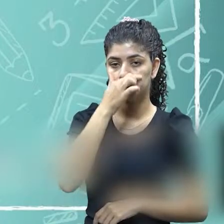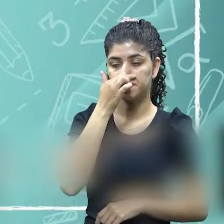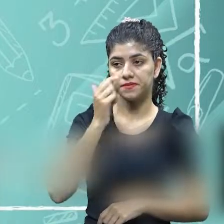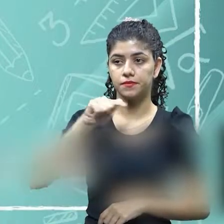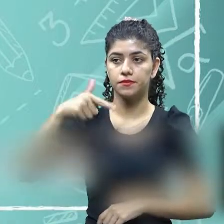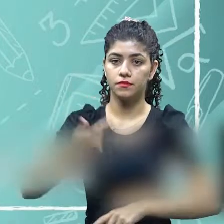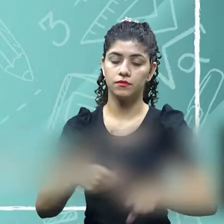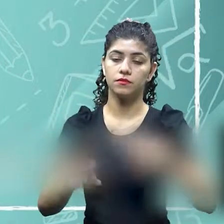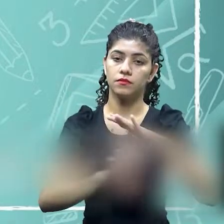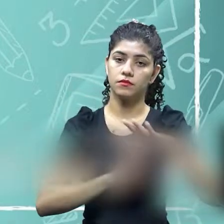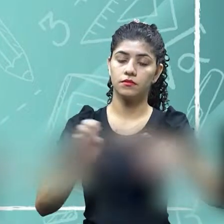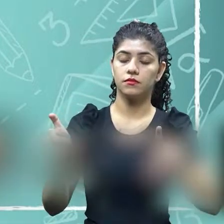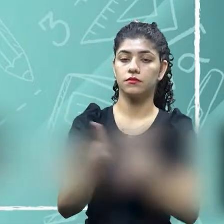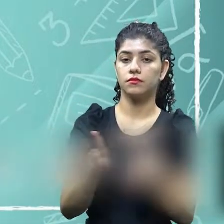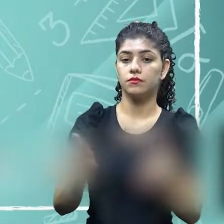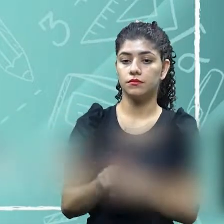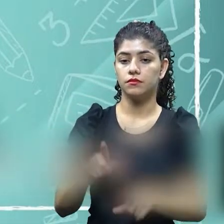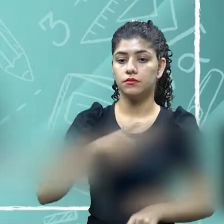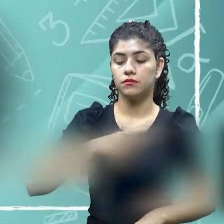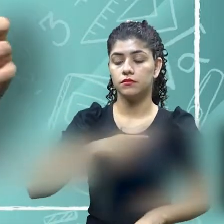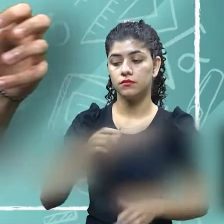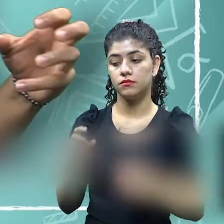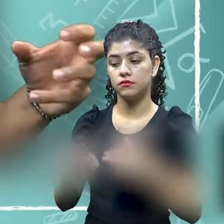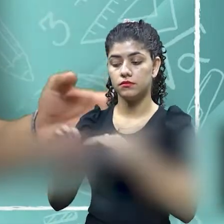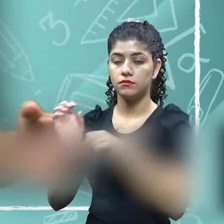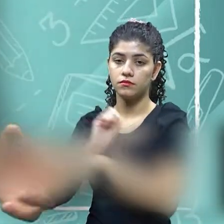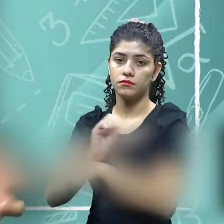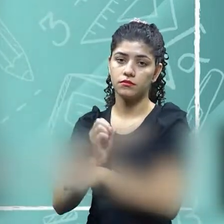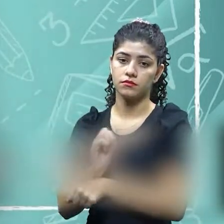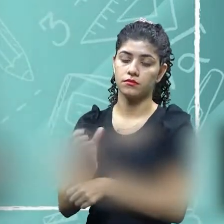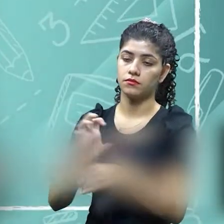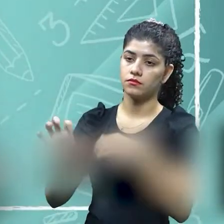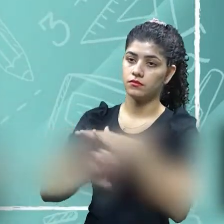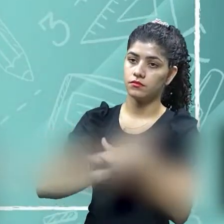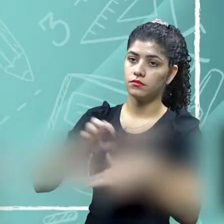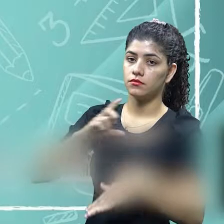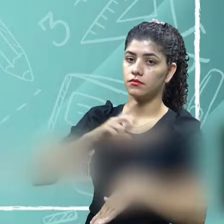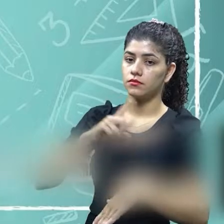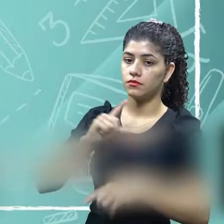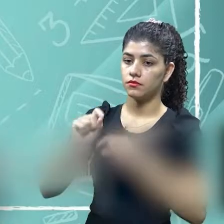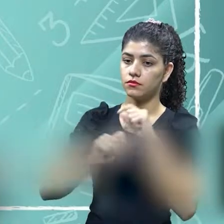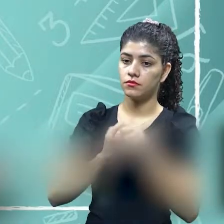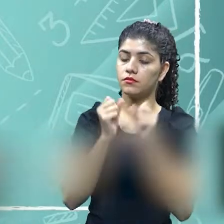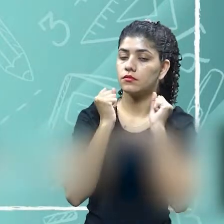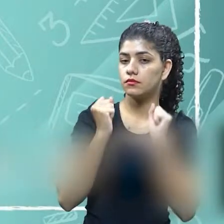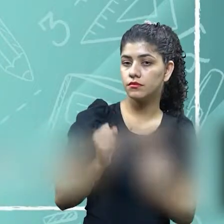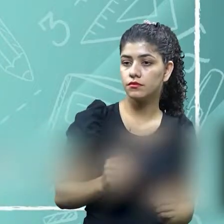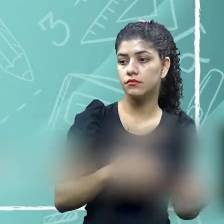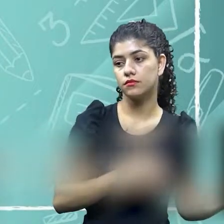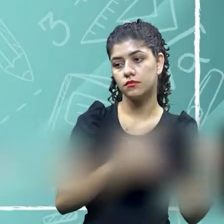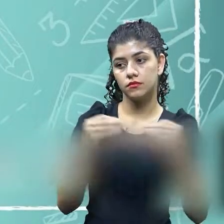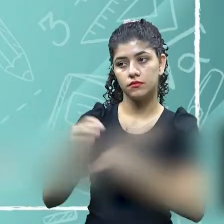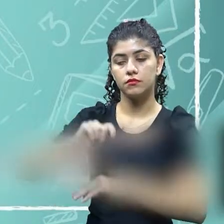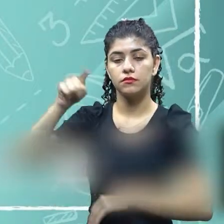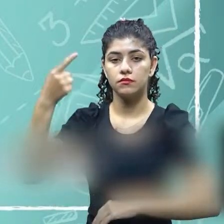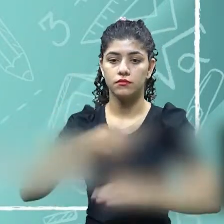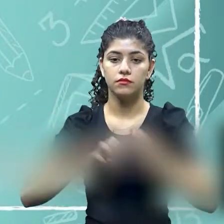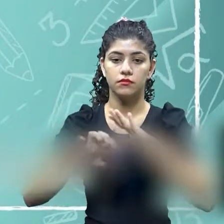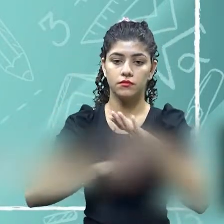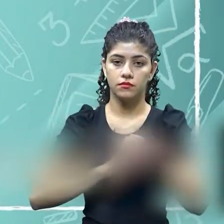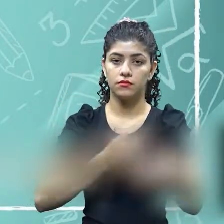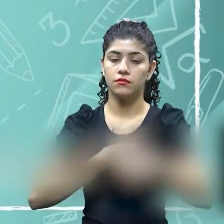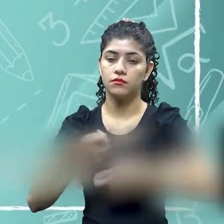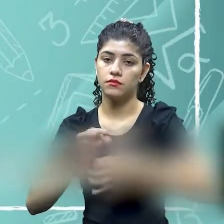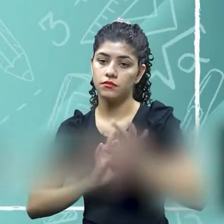para que otimize com outras empresas. Então, se tem uma demanda de uma empresa e tem um espaço suficiente que possa exportar a demanda de